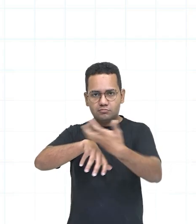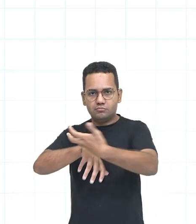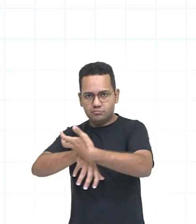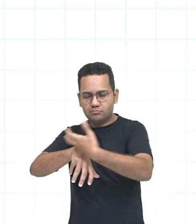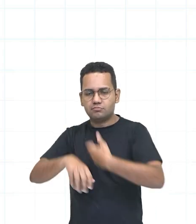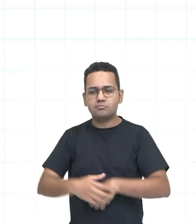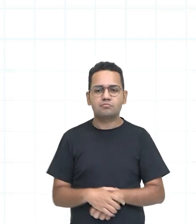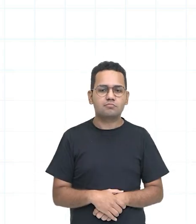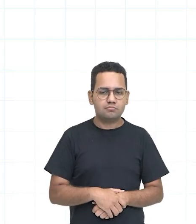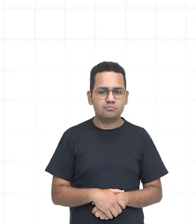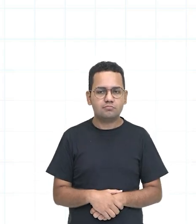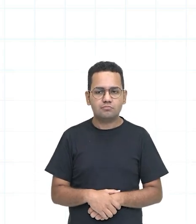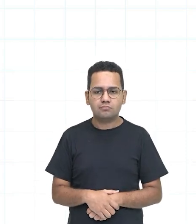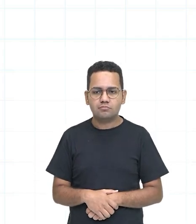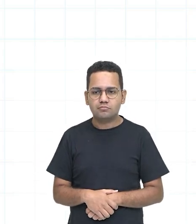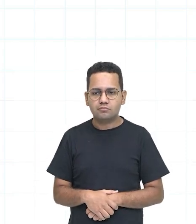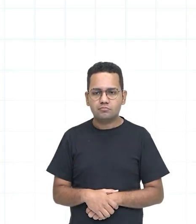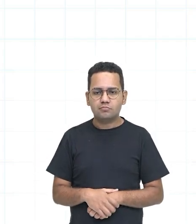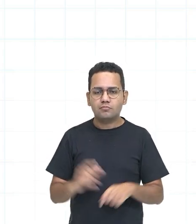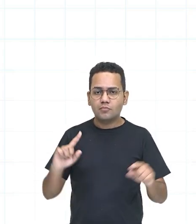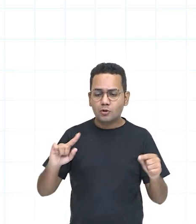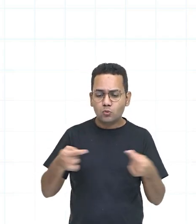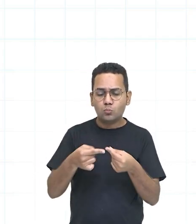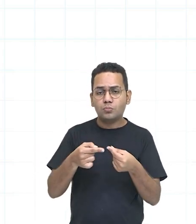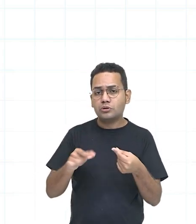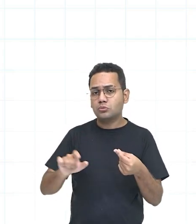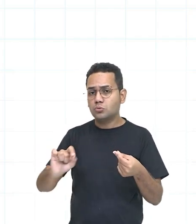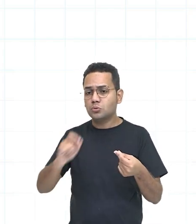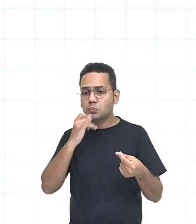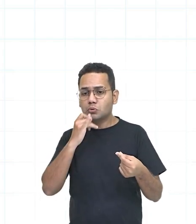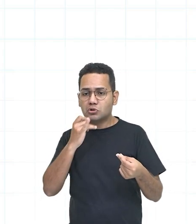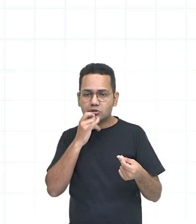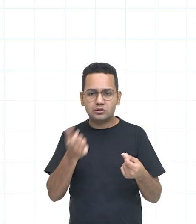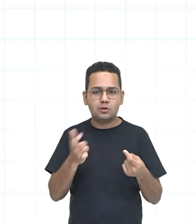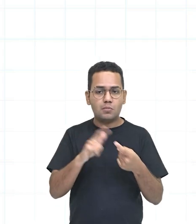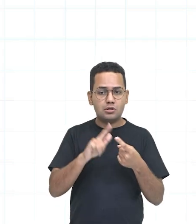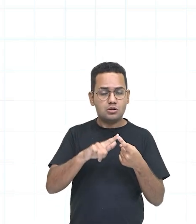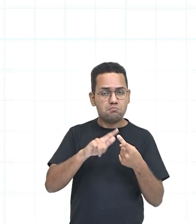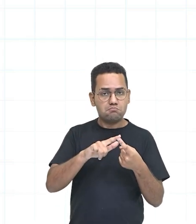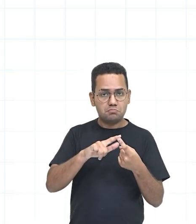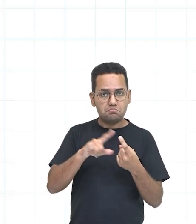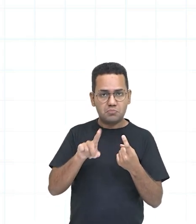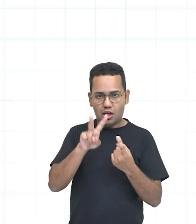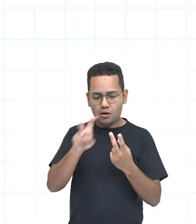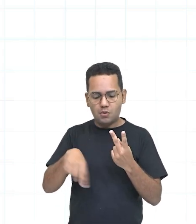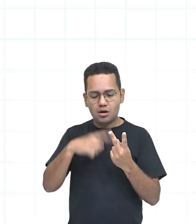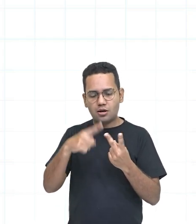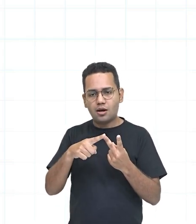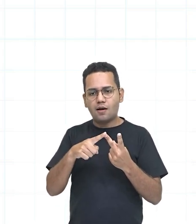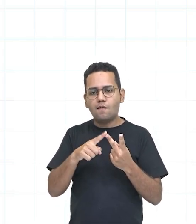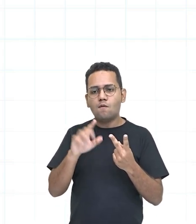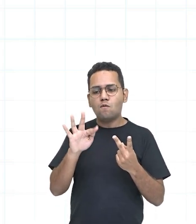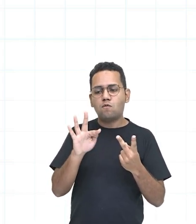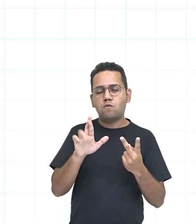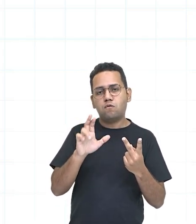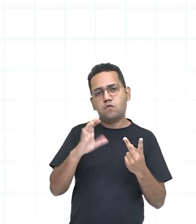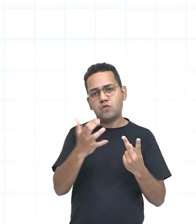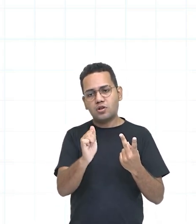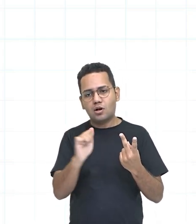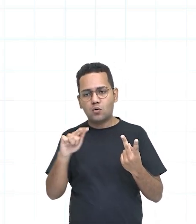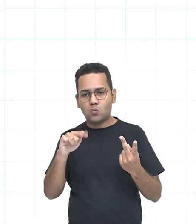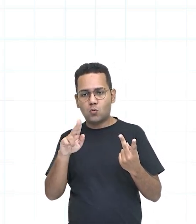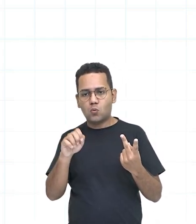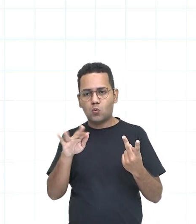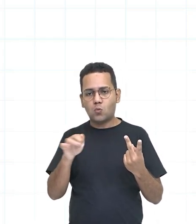à gravidade. Se a gravidade e a força quântica deveria ter uma partícula correspondente